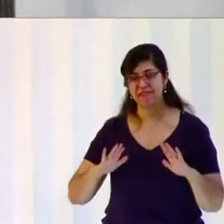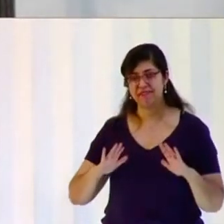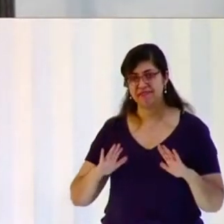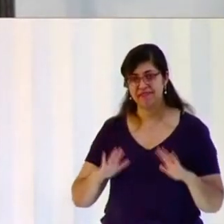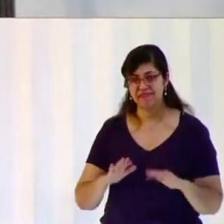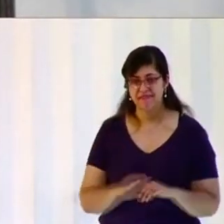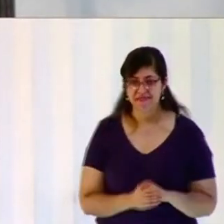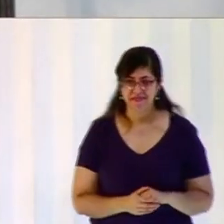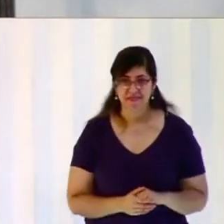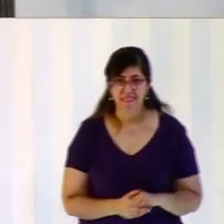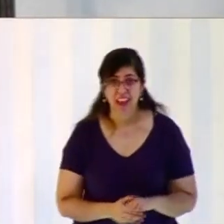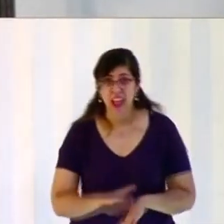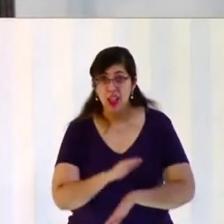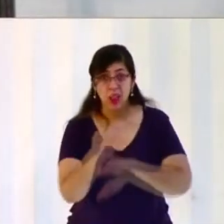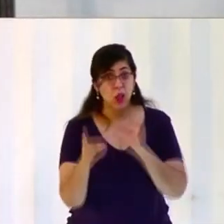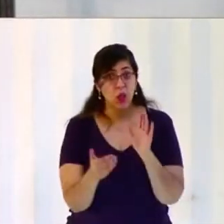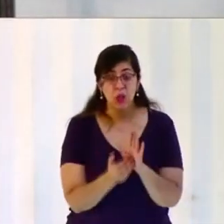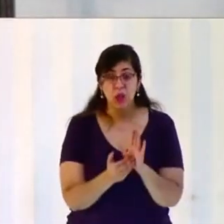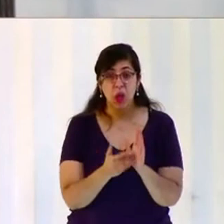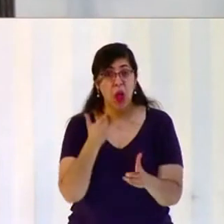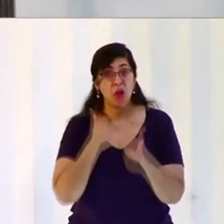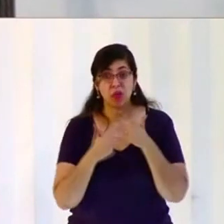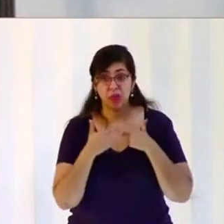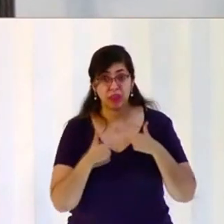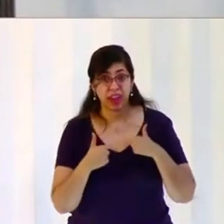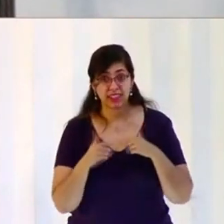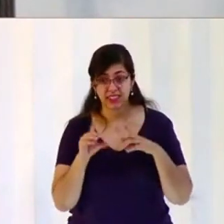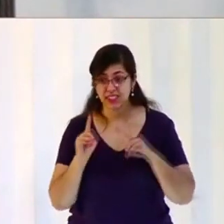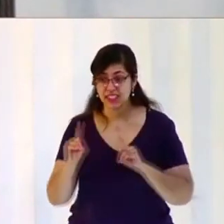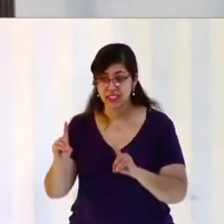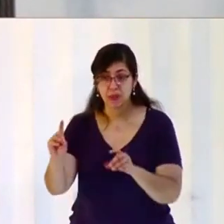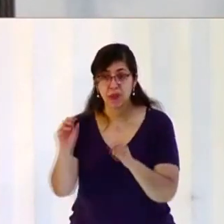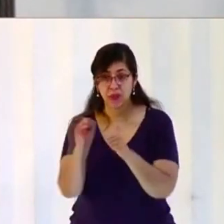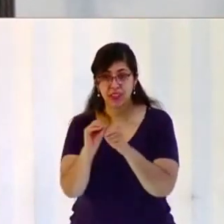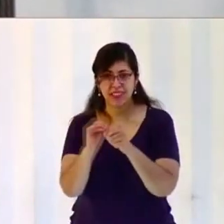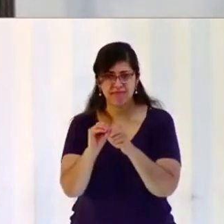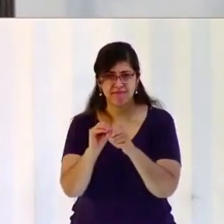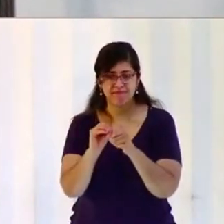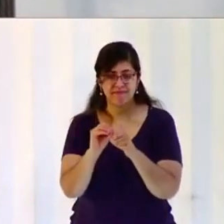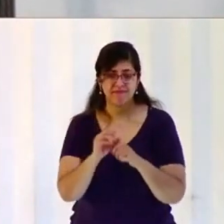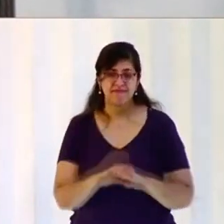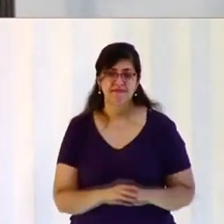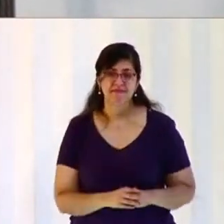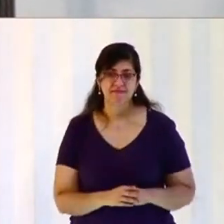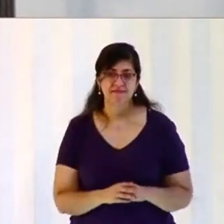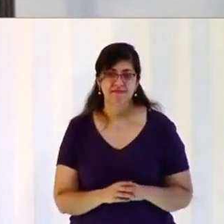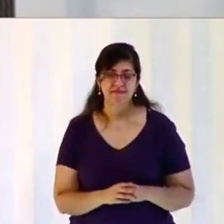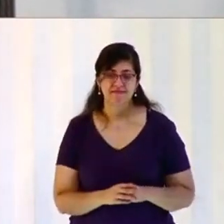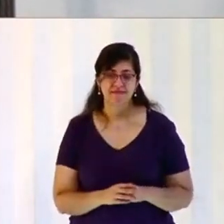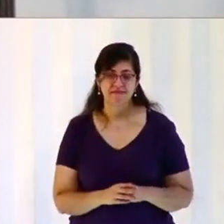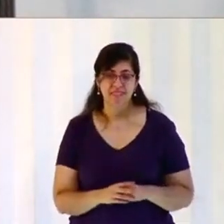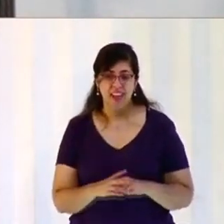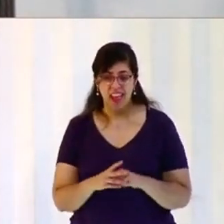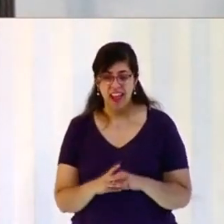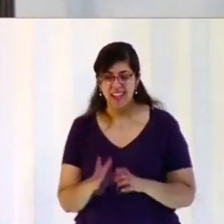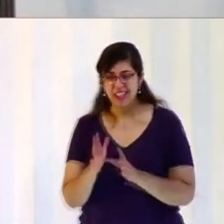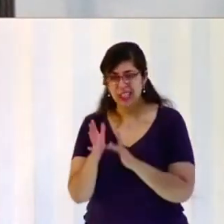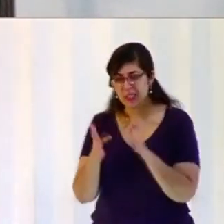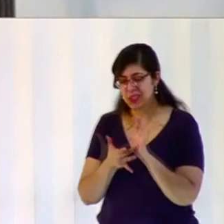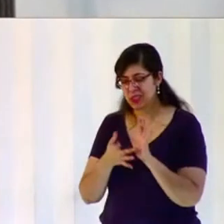eles querem fazer, porque depois de 3 anos, eles o amavam, ele os amava.